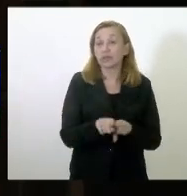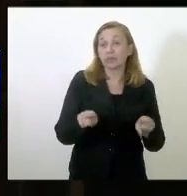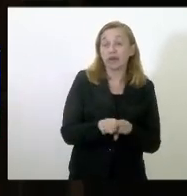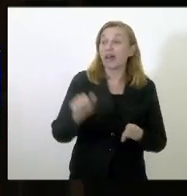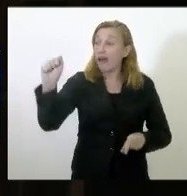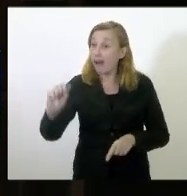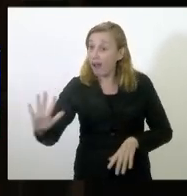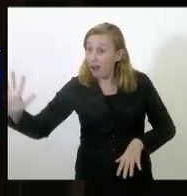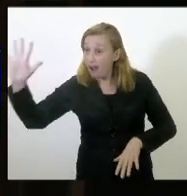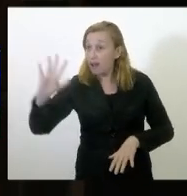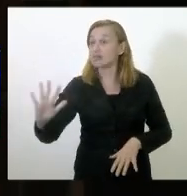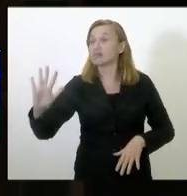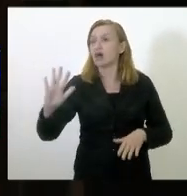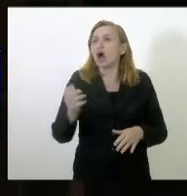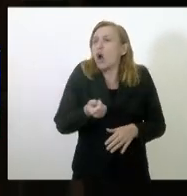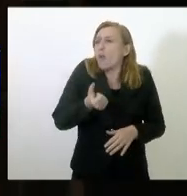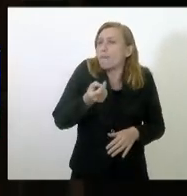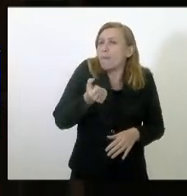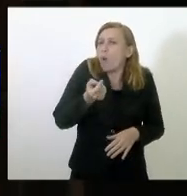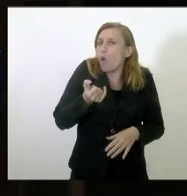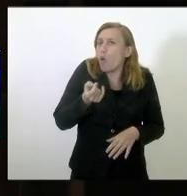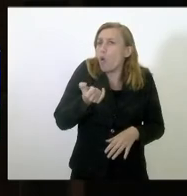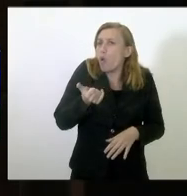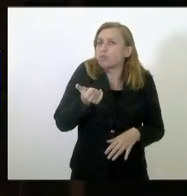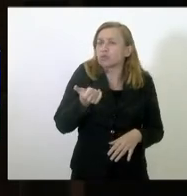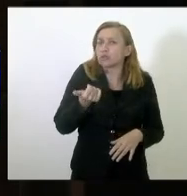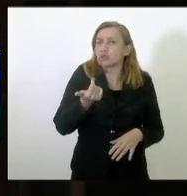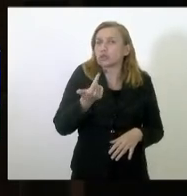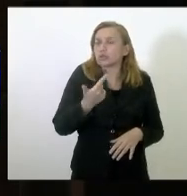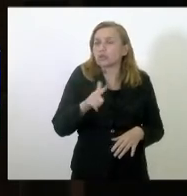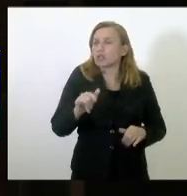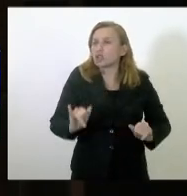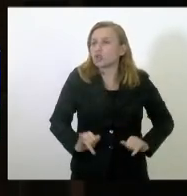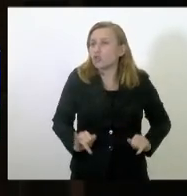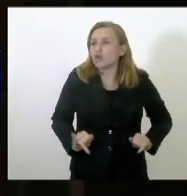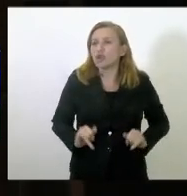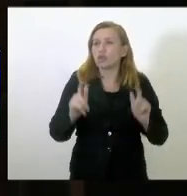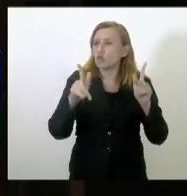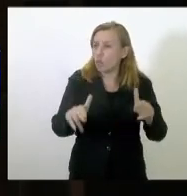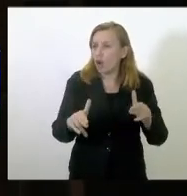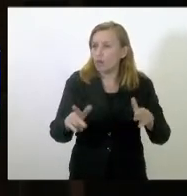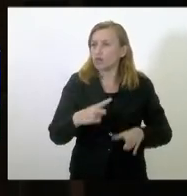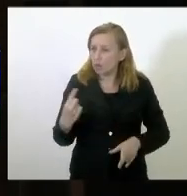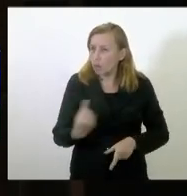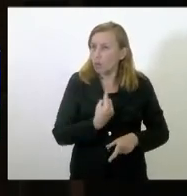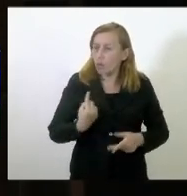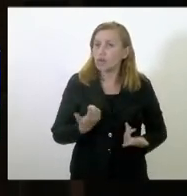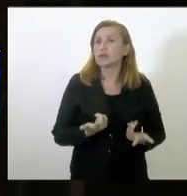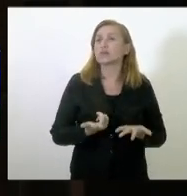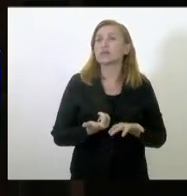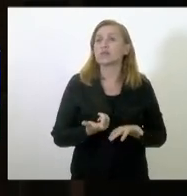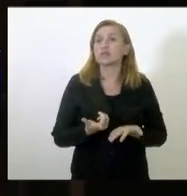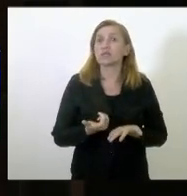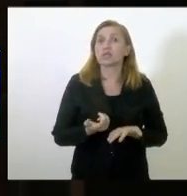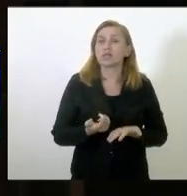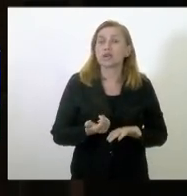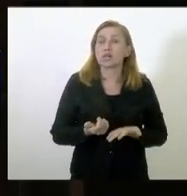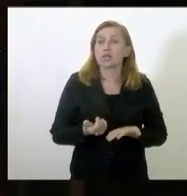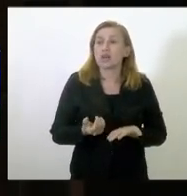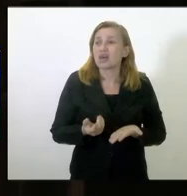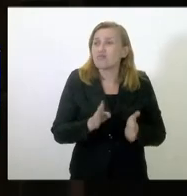Ásia. São poucos os que não estão passando um sufoco muito grande. Gastaram bilhões